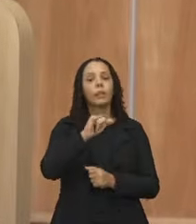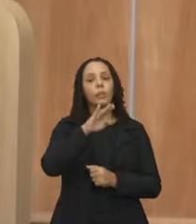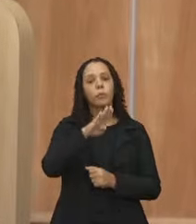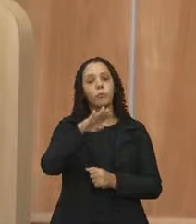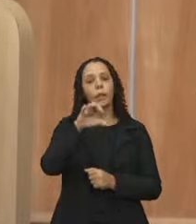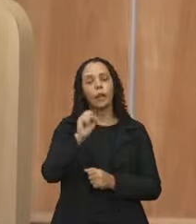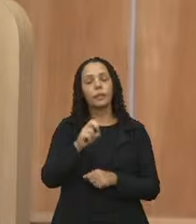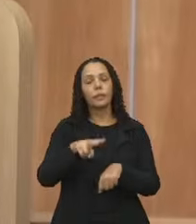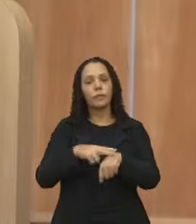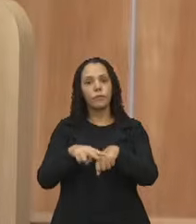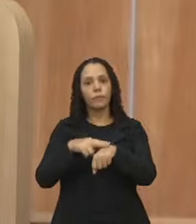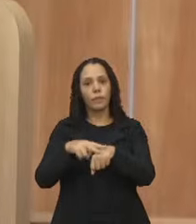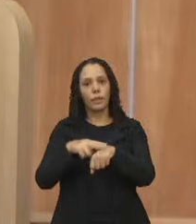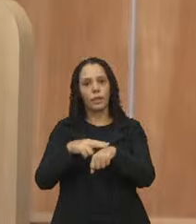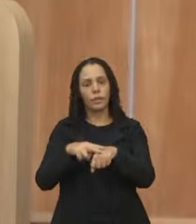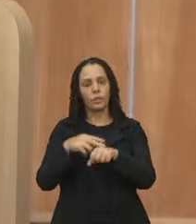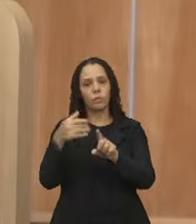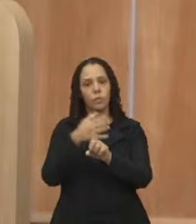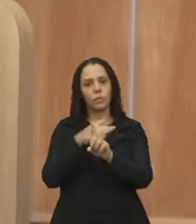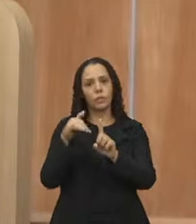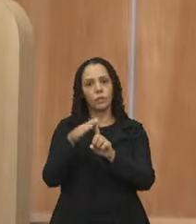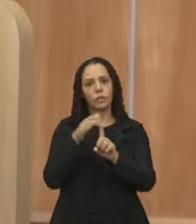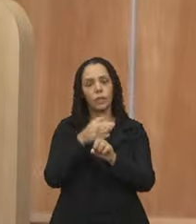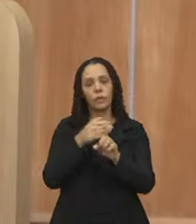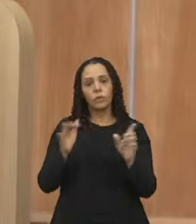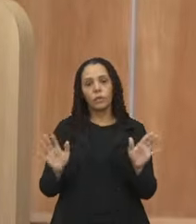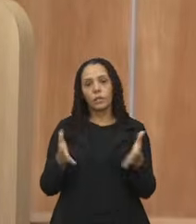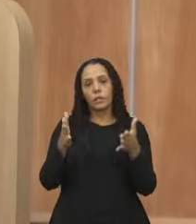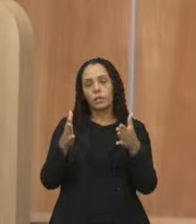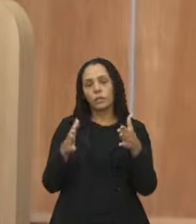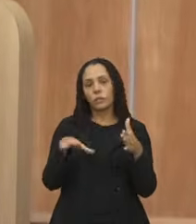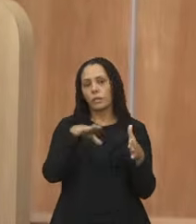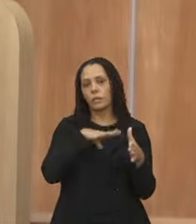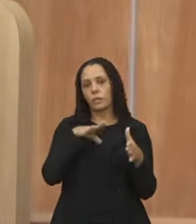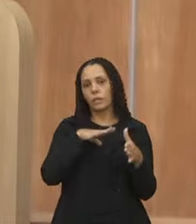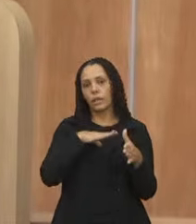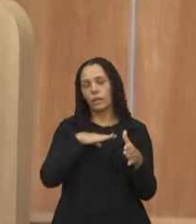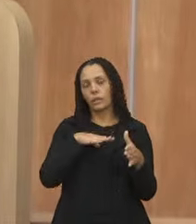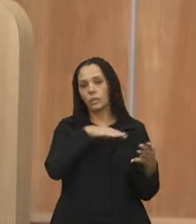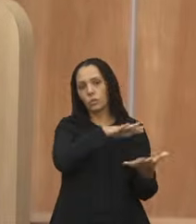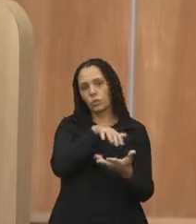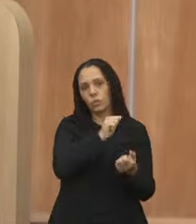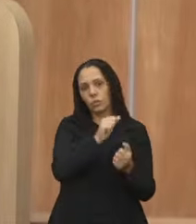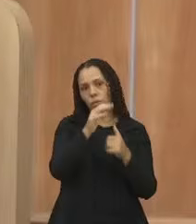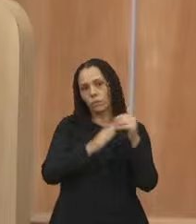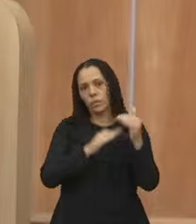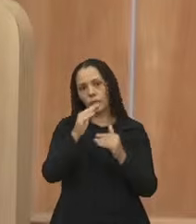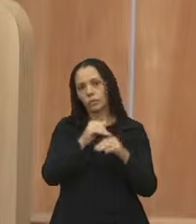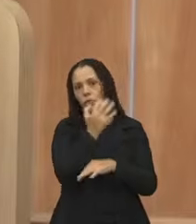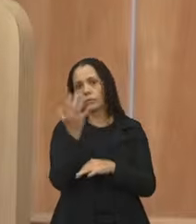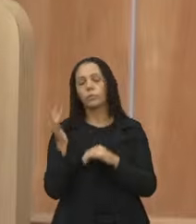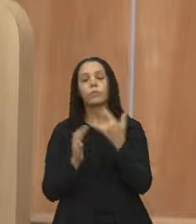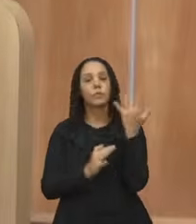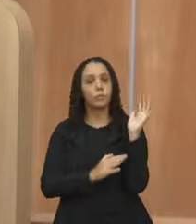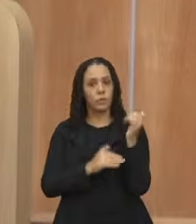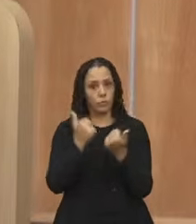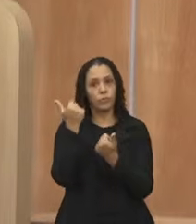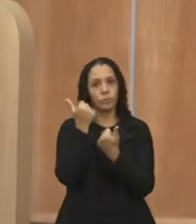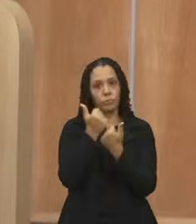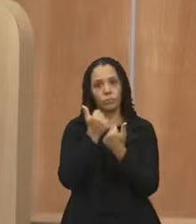uma modalidade que incentiva empresas, que incentiva municípios que tenham práticas sustentáveis do meio ambiente.